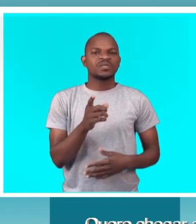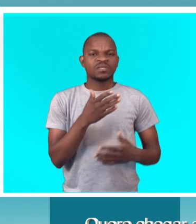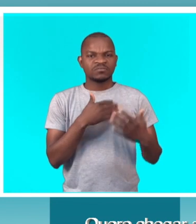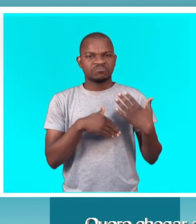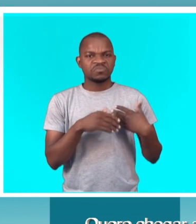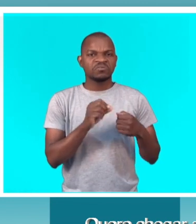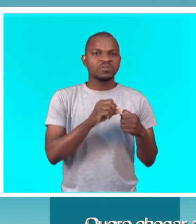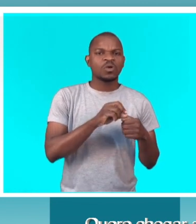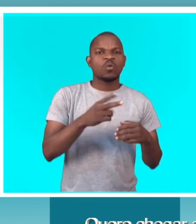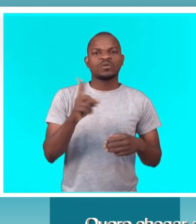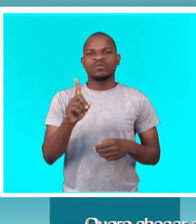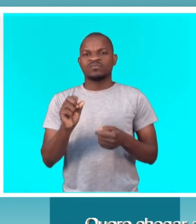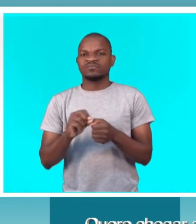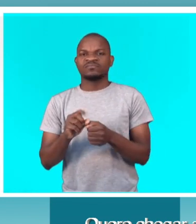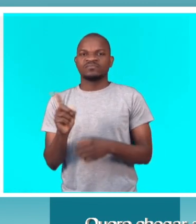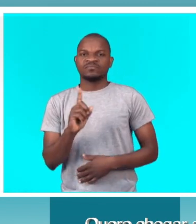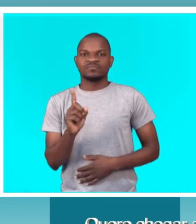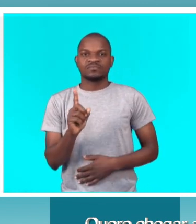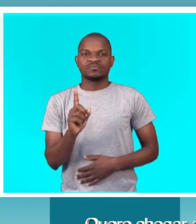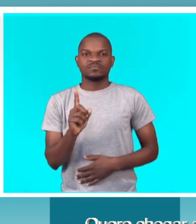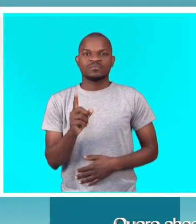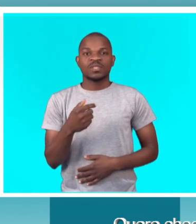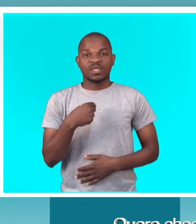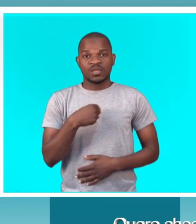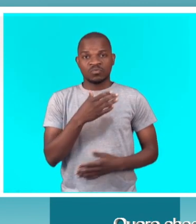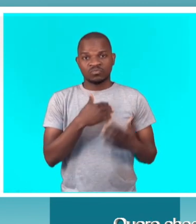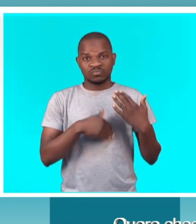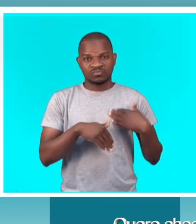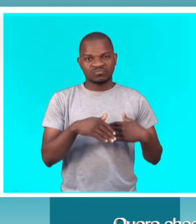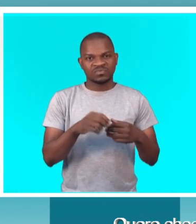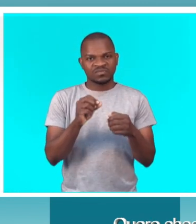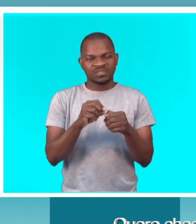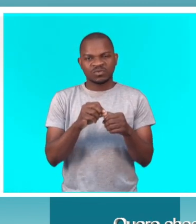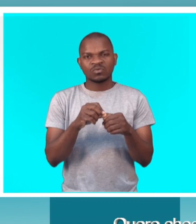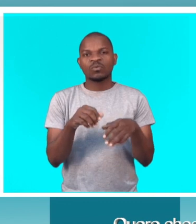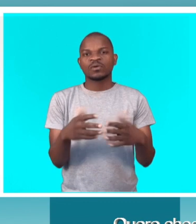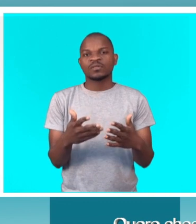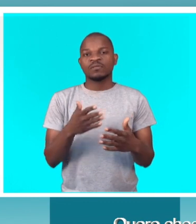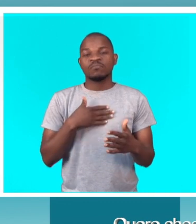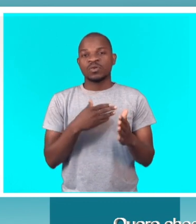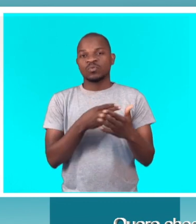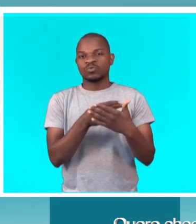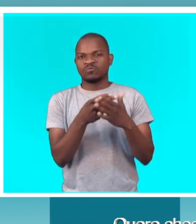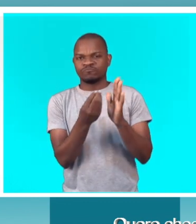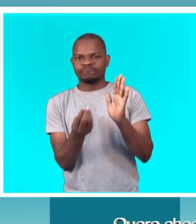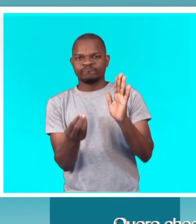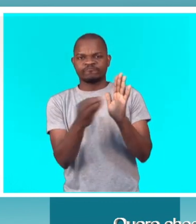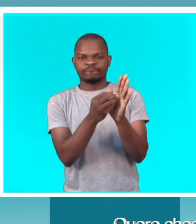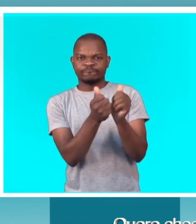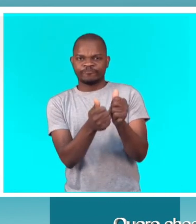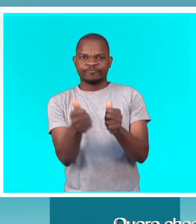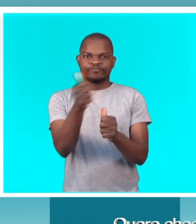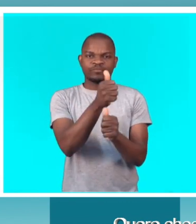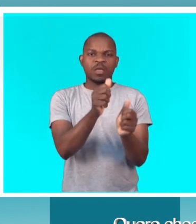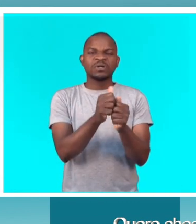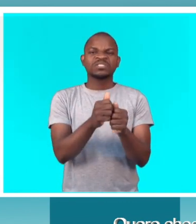fazer ou não fazer uma obra de ato. Eu quero chegar à fase de não estar tão em cima que eu não terei